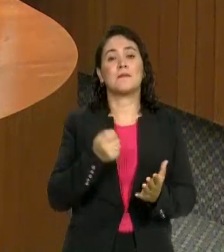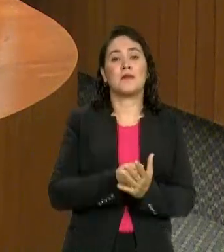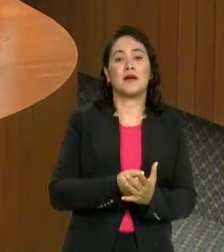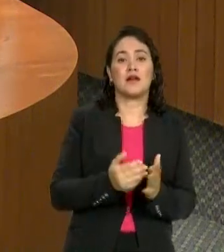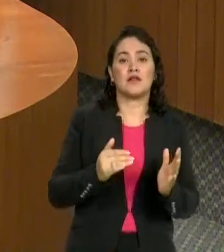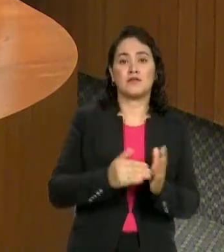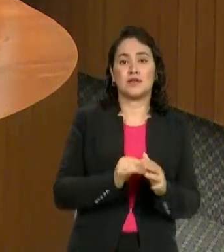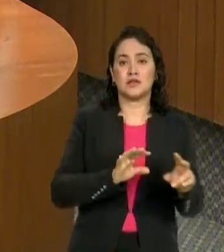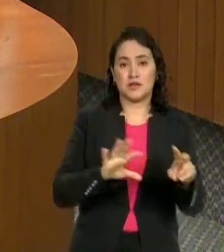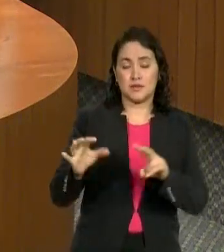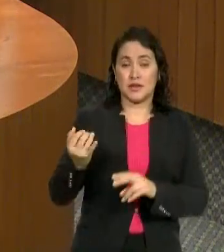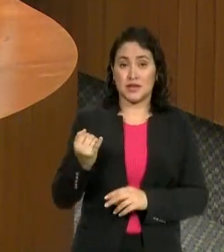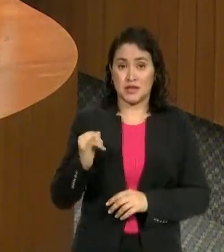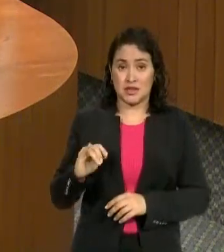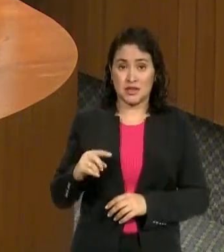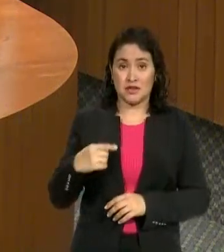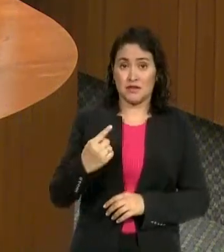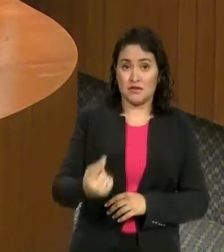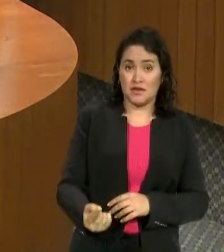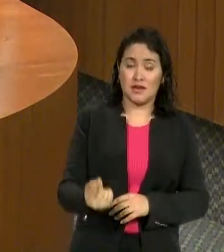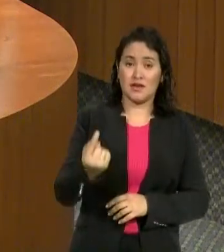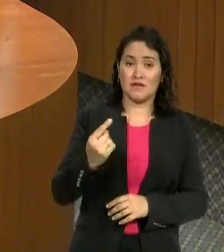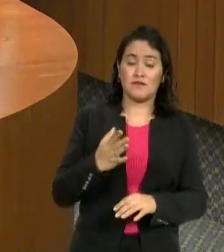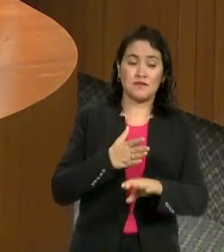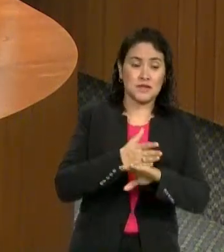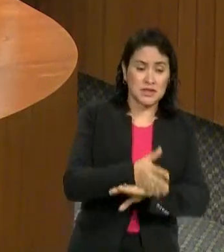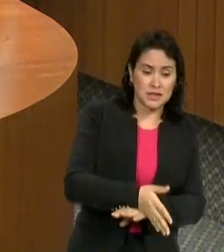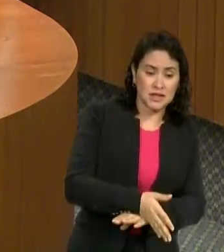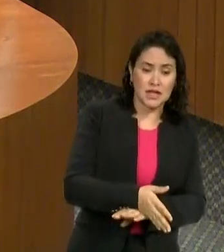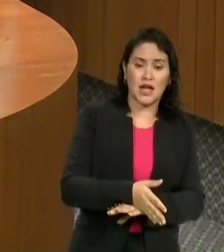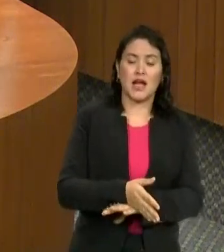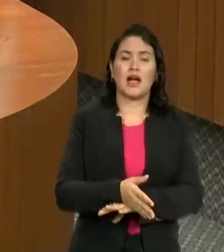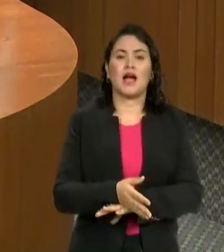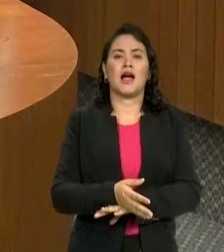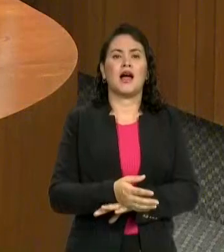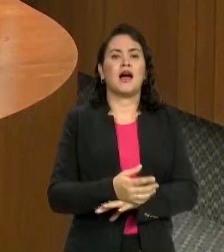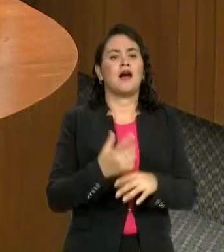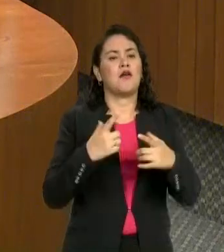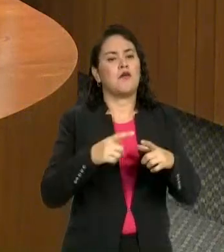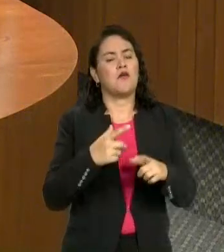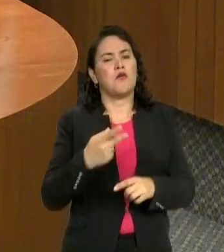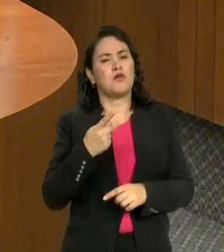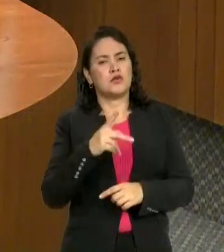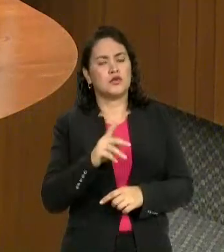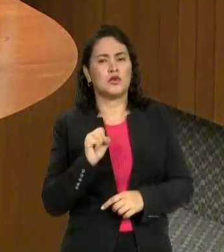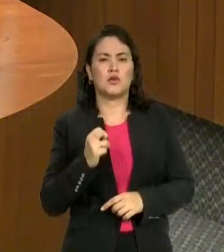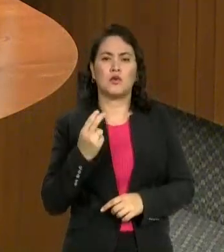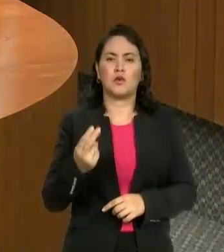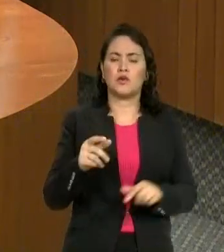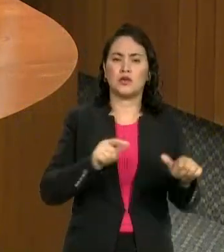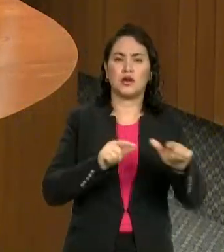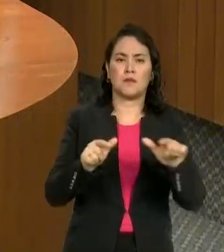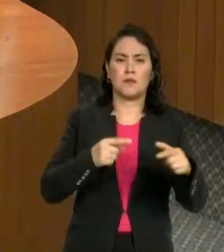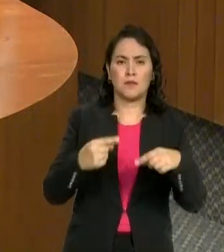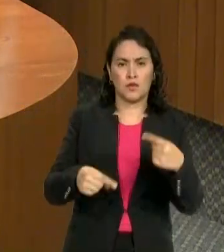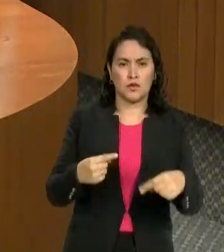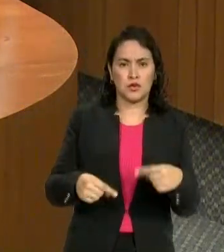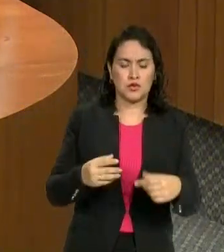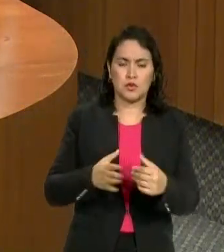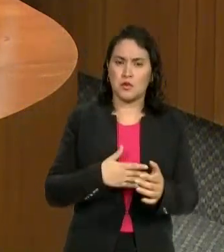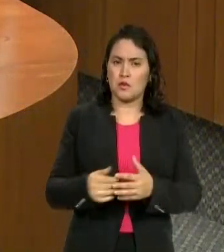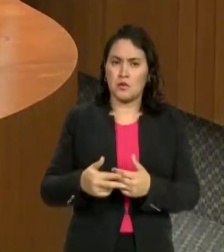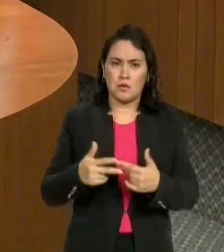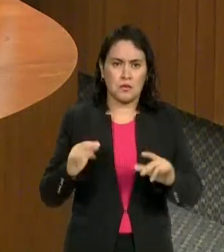tiver numa atividade que vai fazer uma visita aí a uma propriedade sua, ou uma missão política, qualquer tipo de coisa. Olha